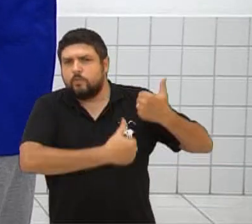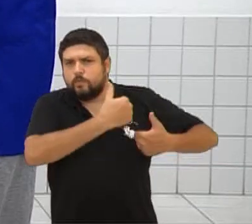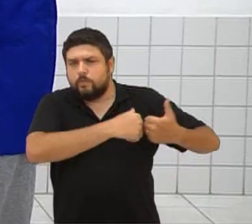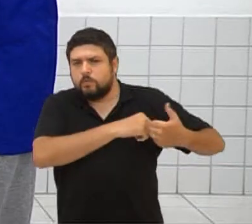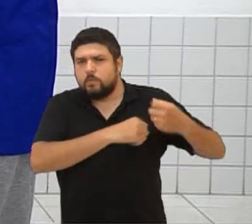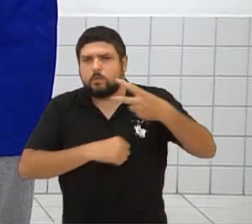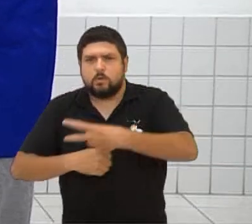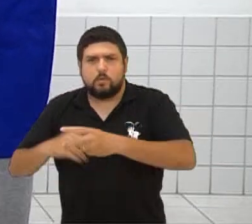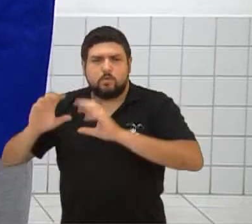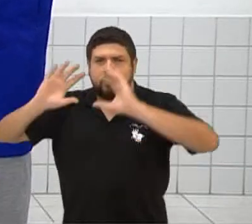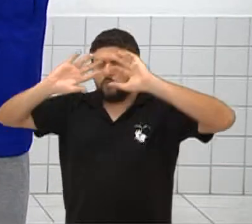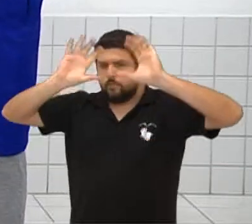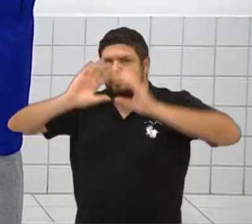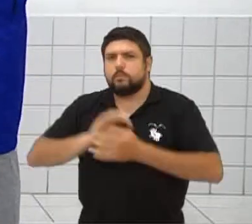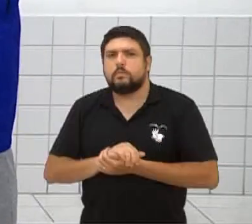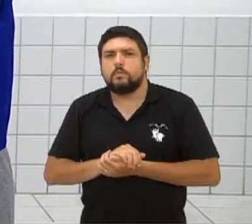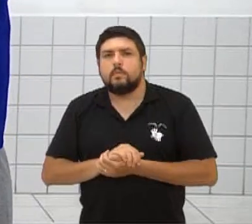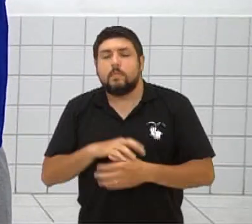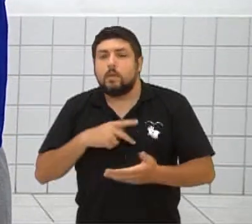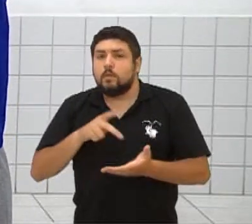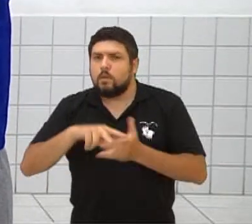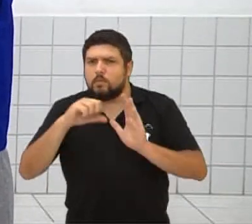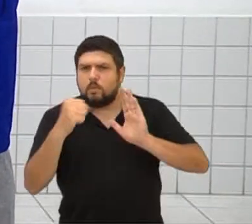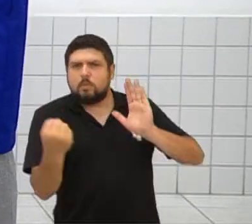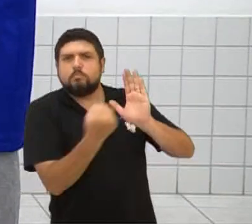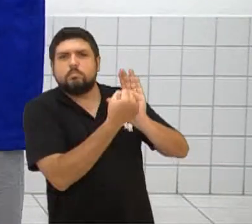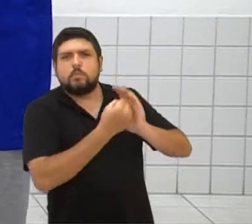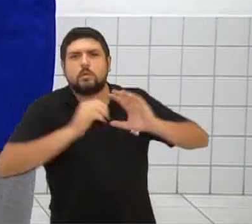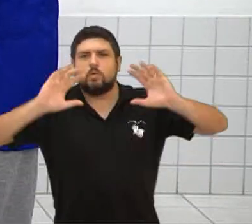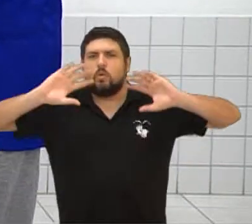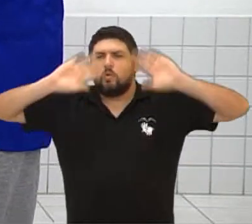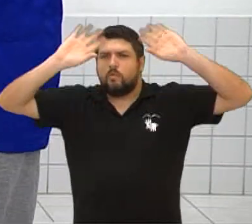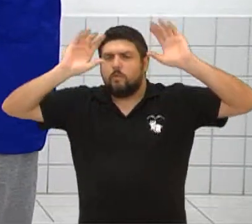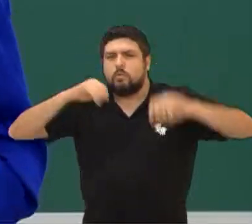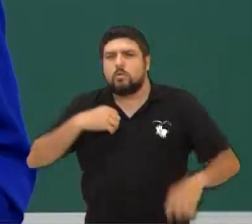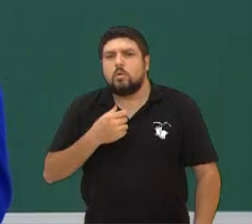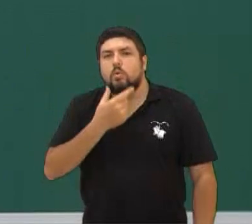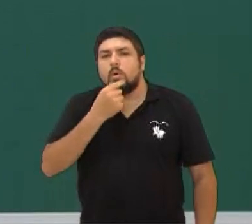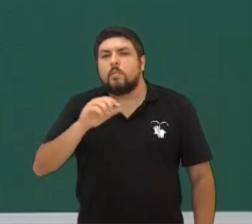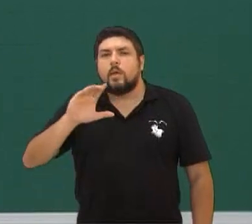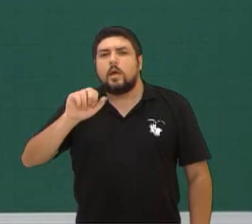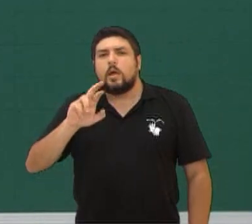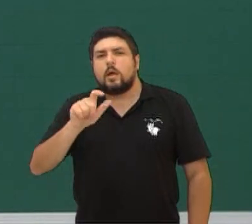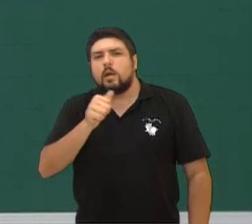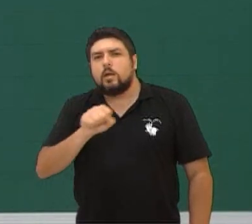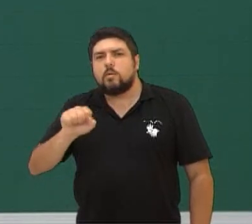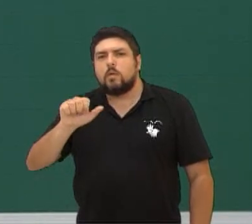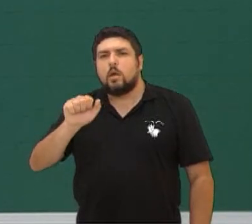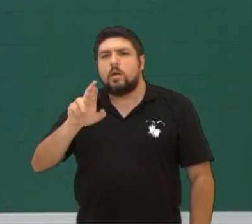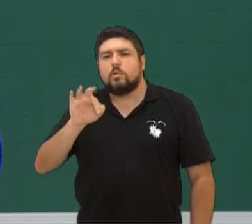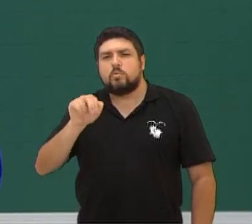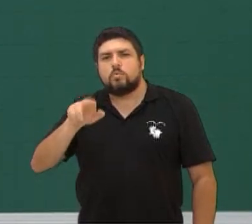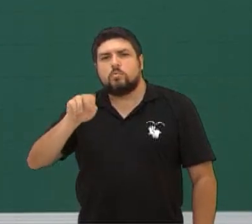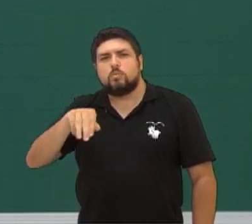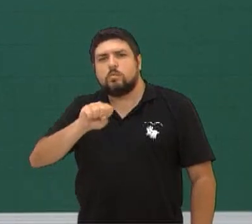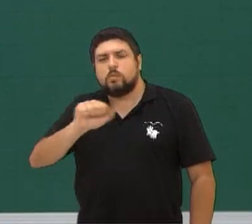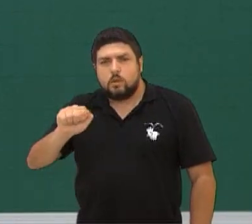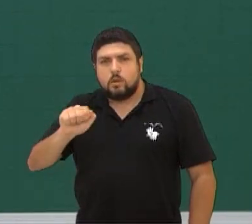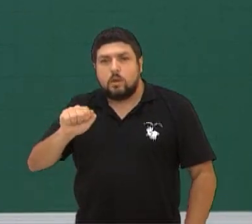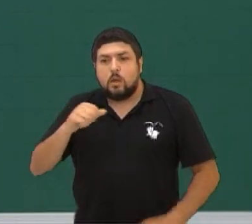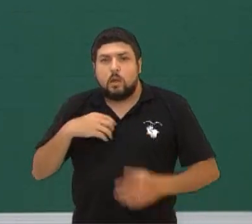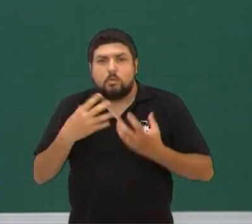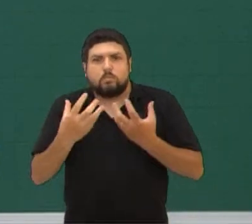na história do vôlei, que foi quando em 1975 o Carlos Arthur Nussmann ele assumiu a presidência aqui